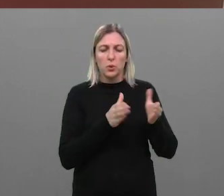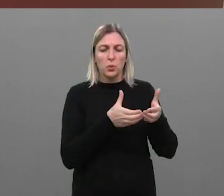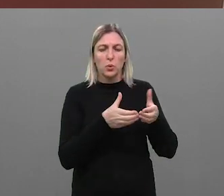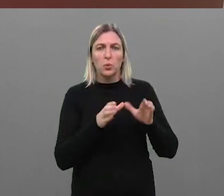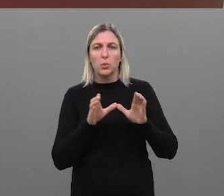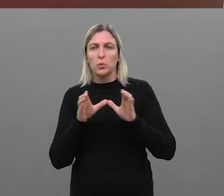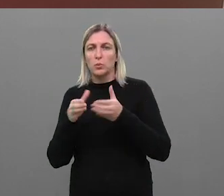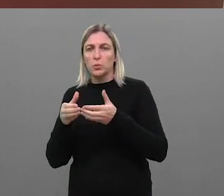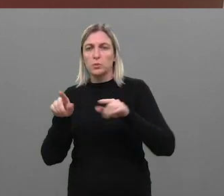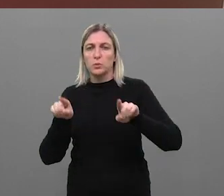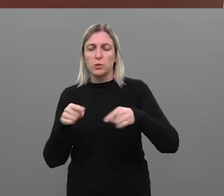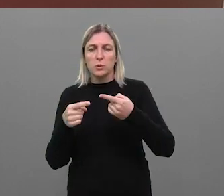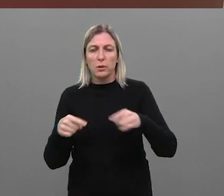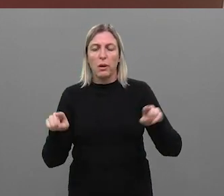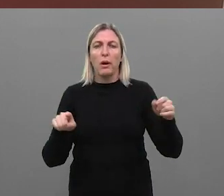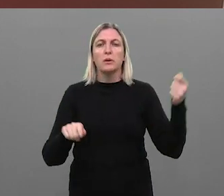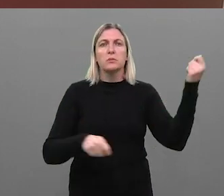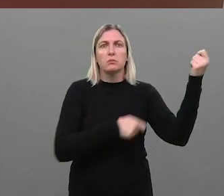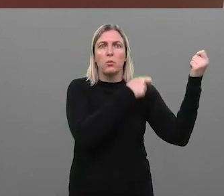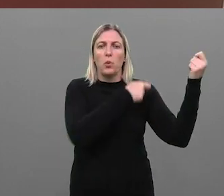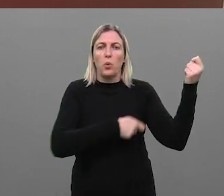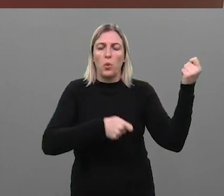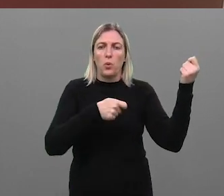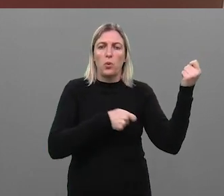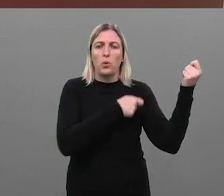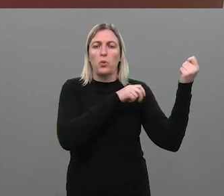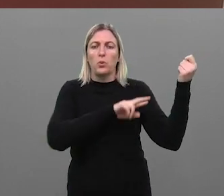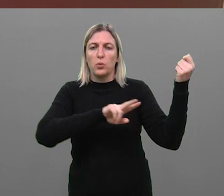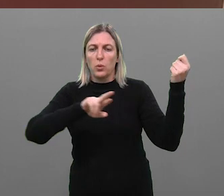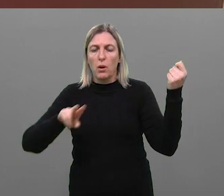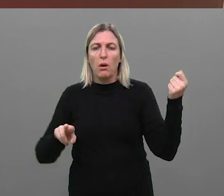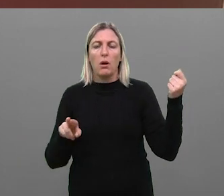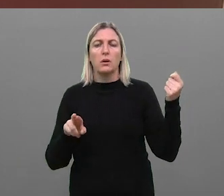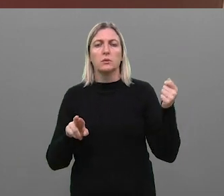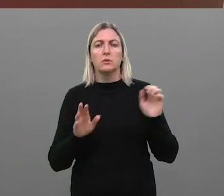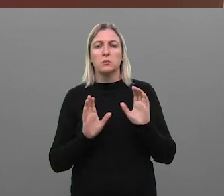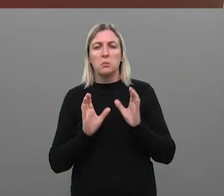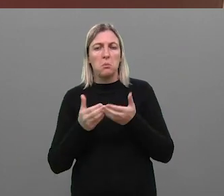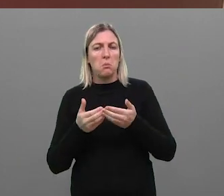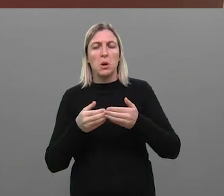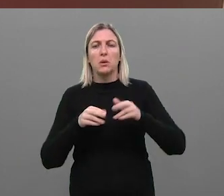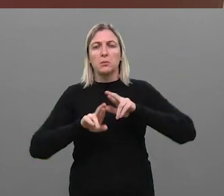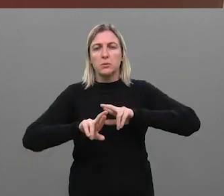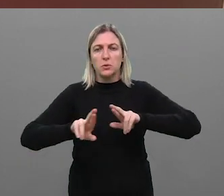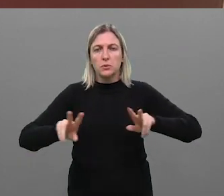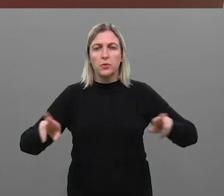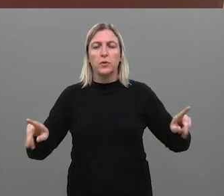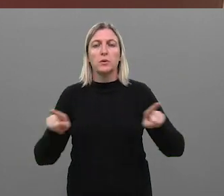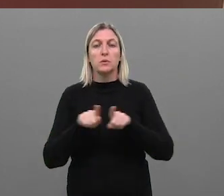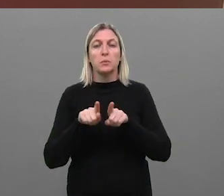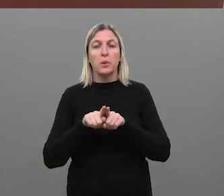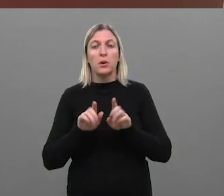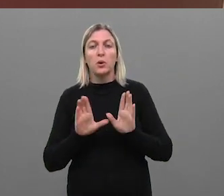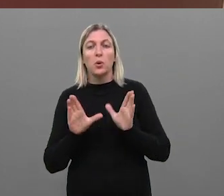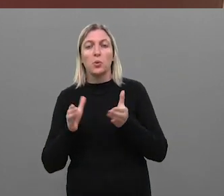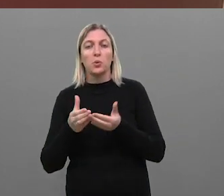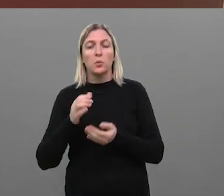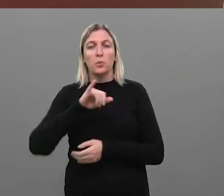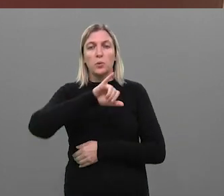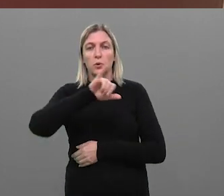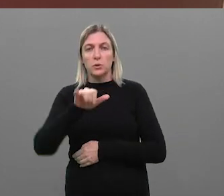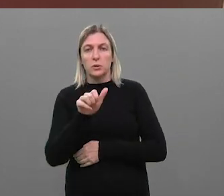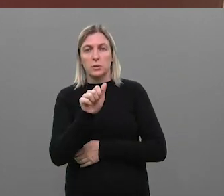ah musicais sejam orquestras bandas os os já jaas moron os bandas